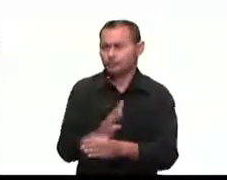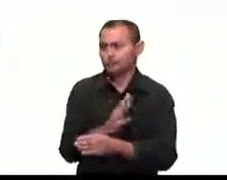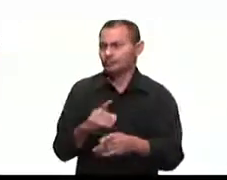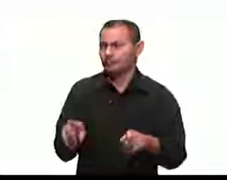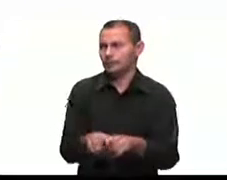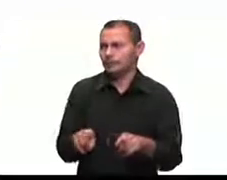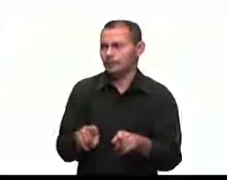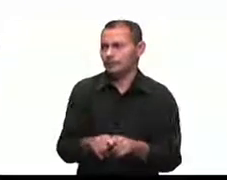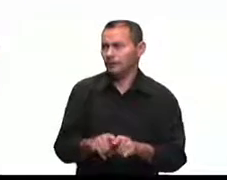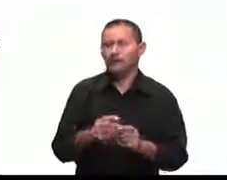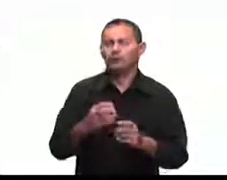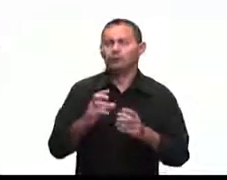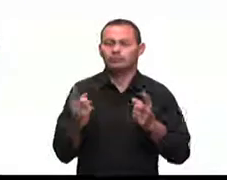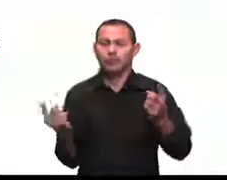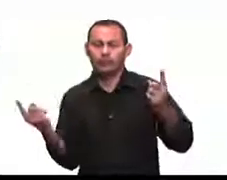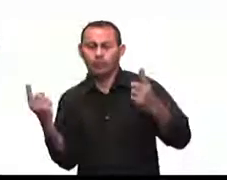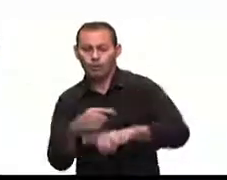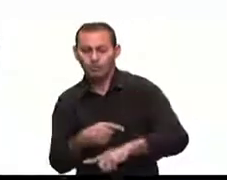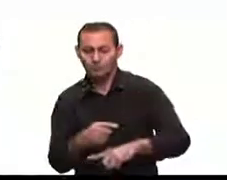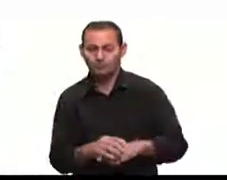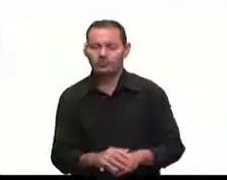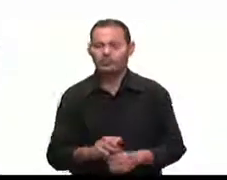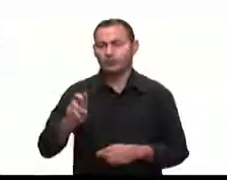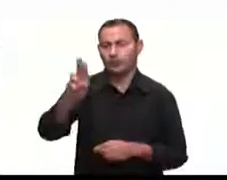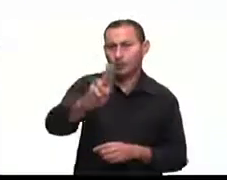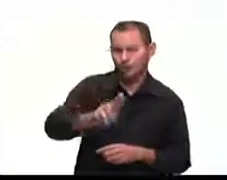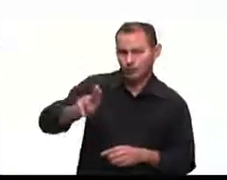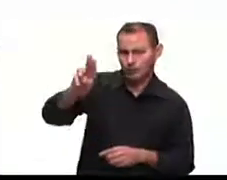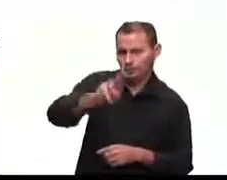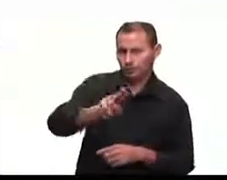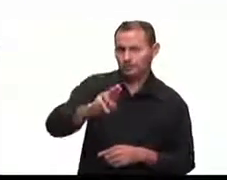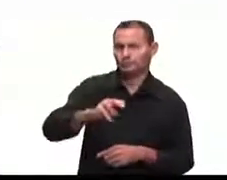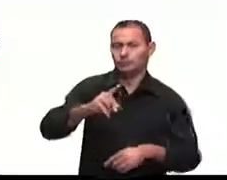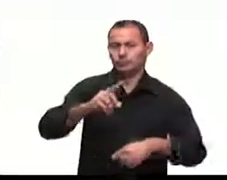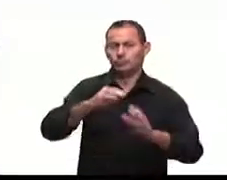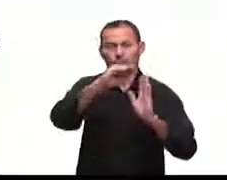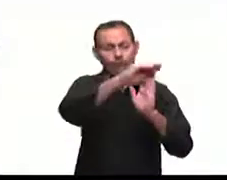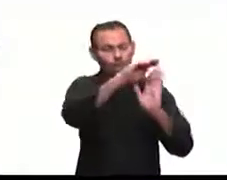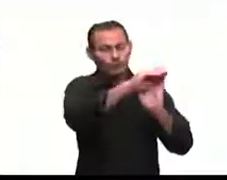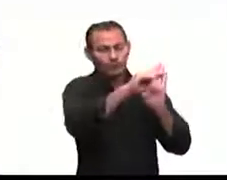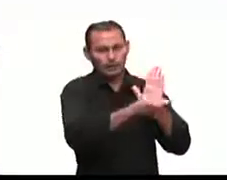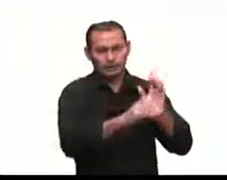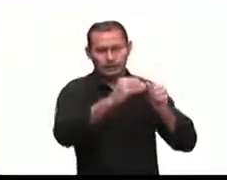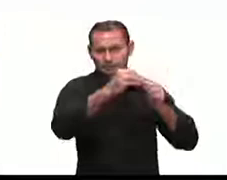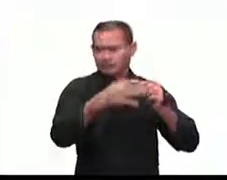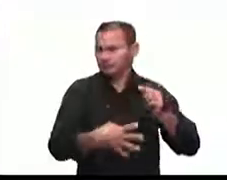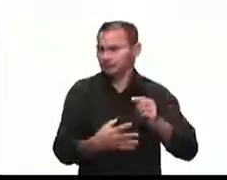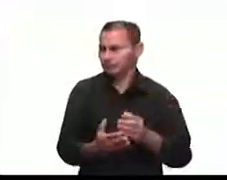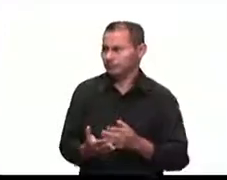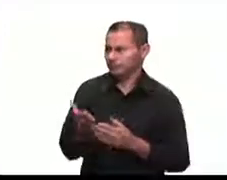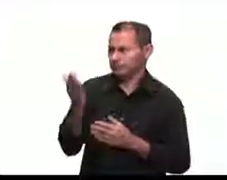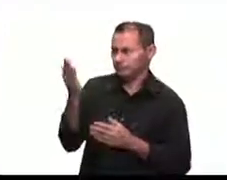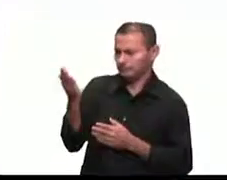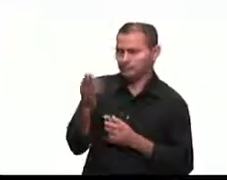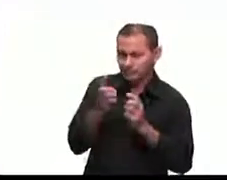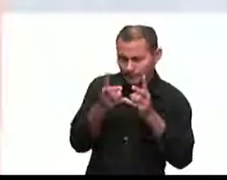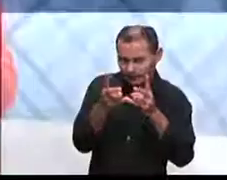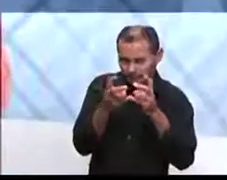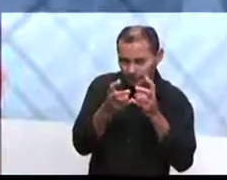e oposições ao uso do programa. Então, percebam aí, né?